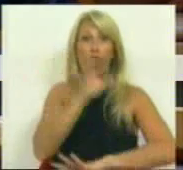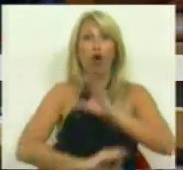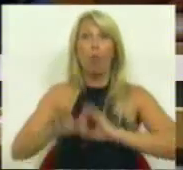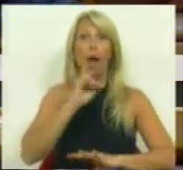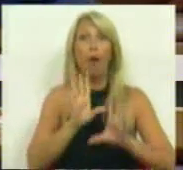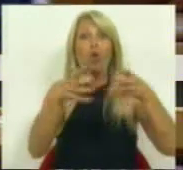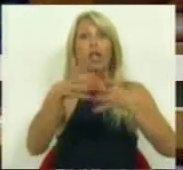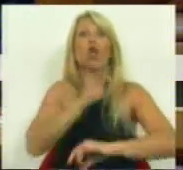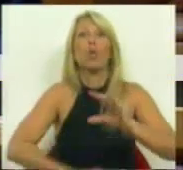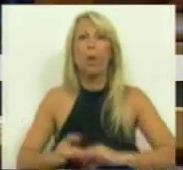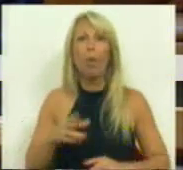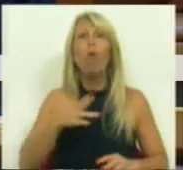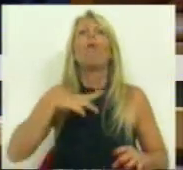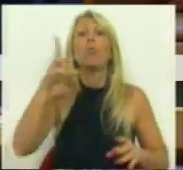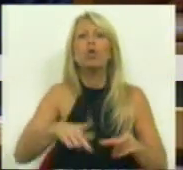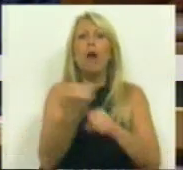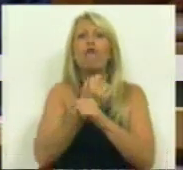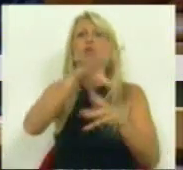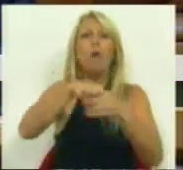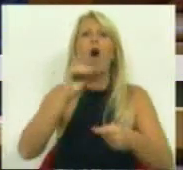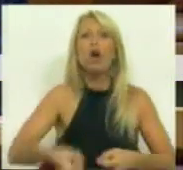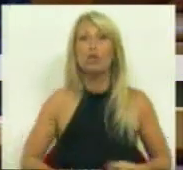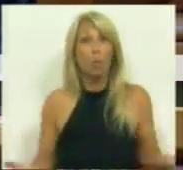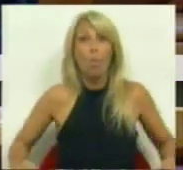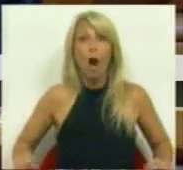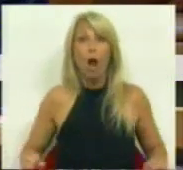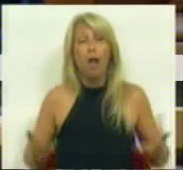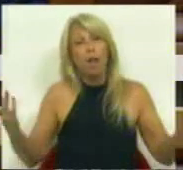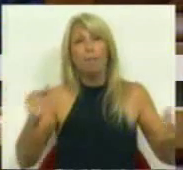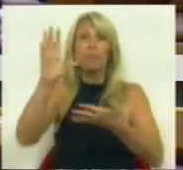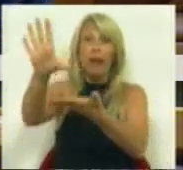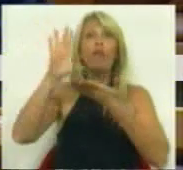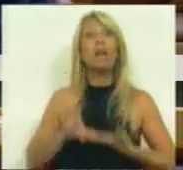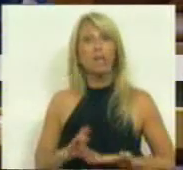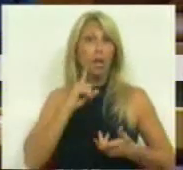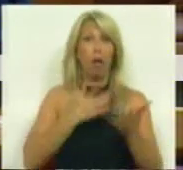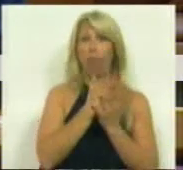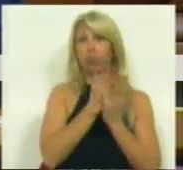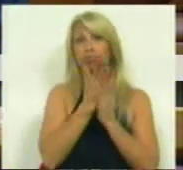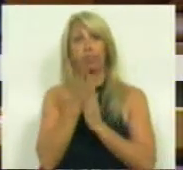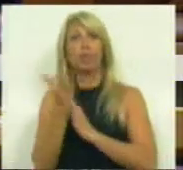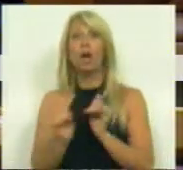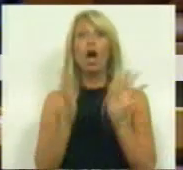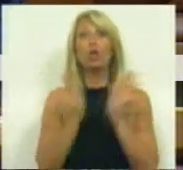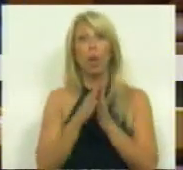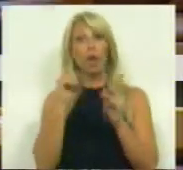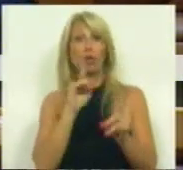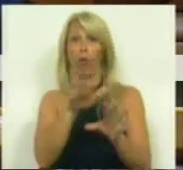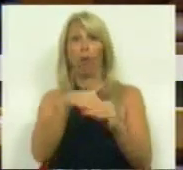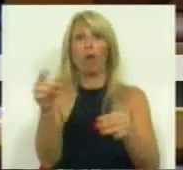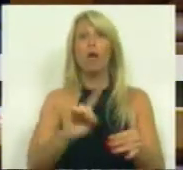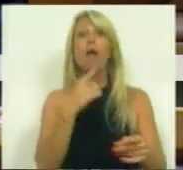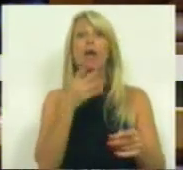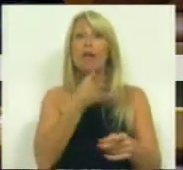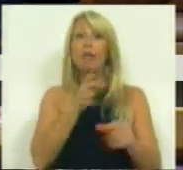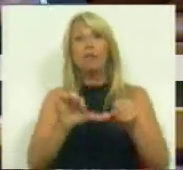Que papel tem aí Portugal? Não tem. A questão do financiamento é uma questão colateral a todas estas que estão ausentes do